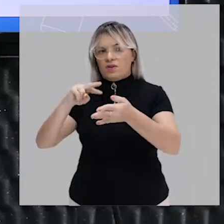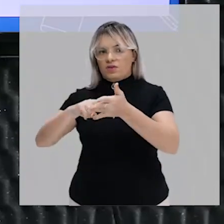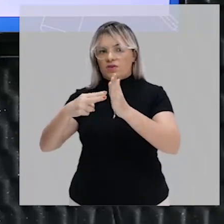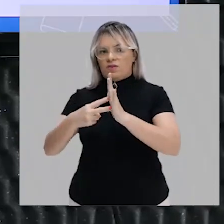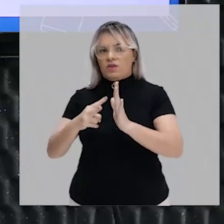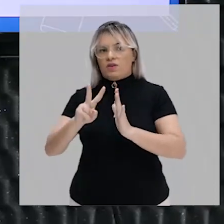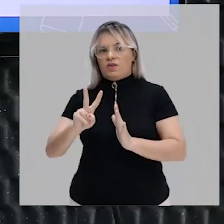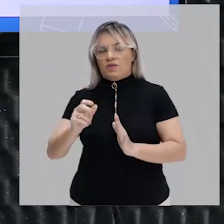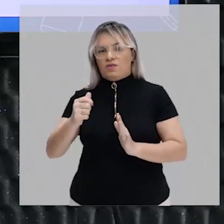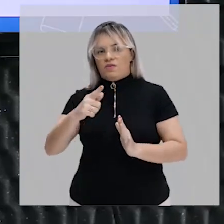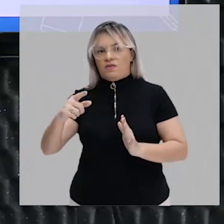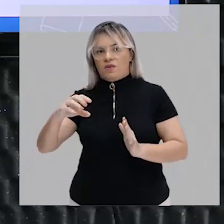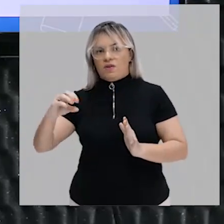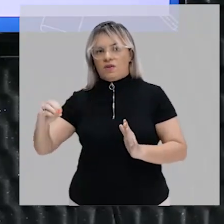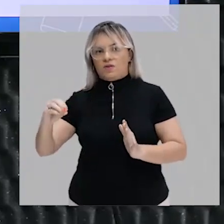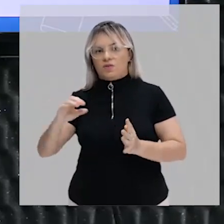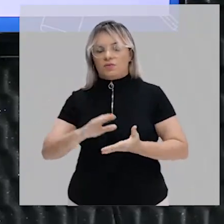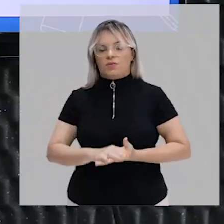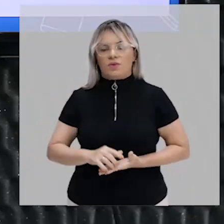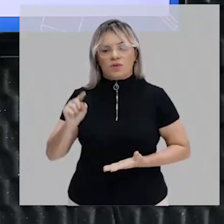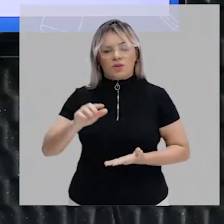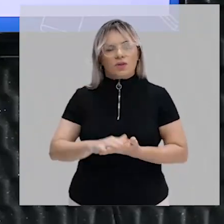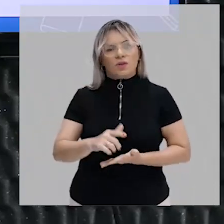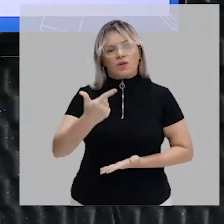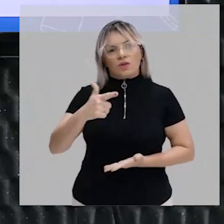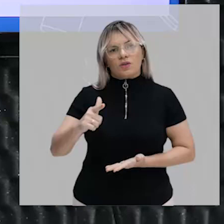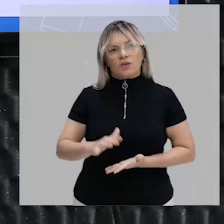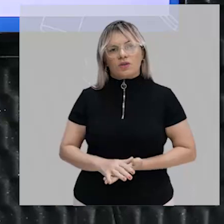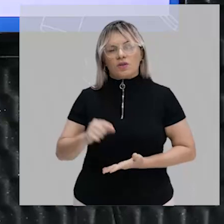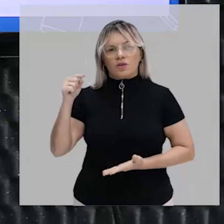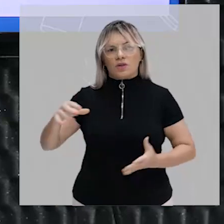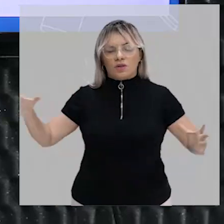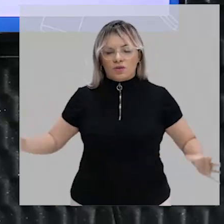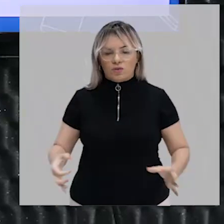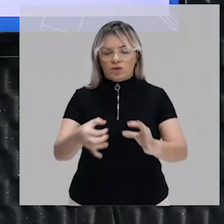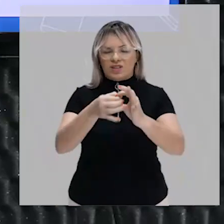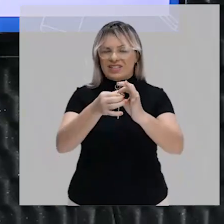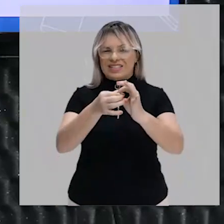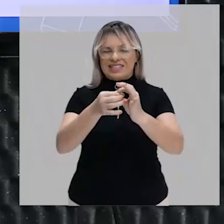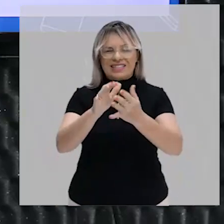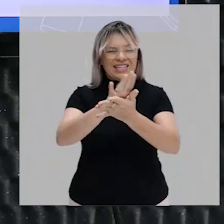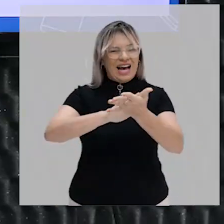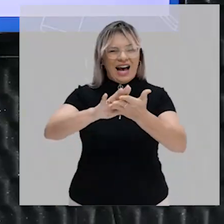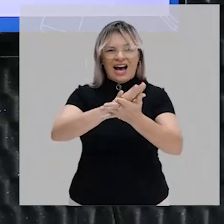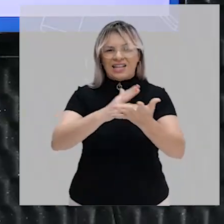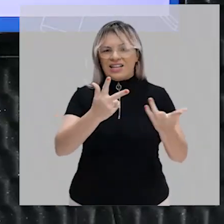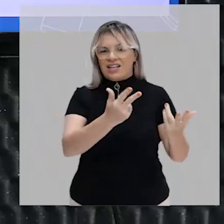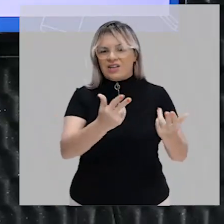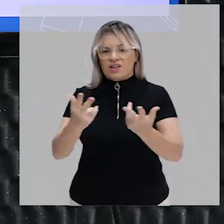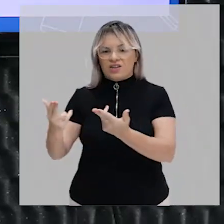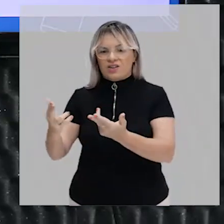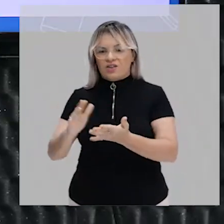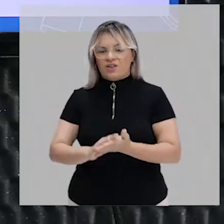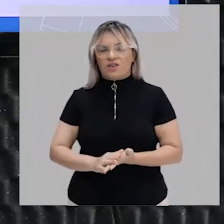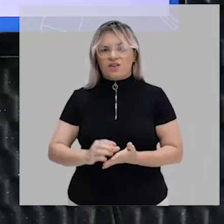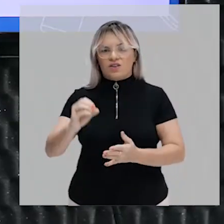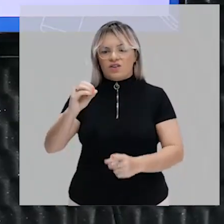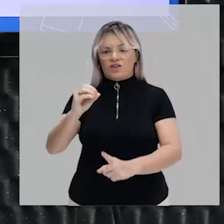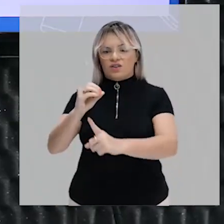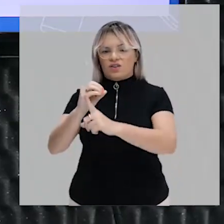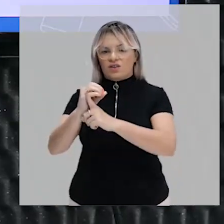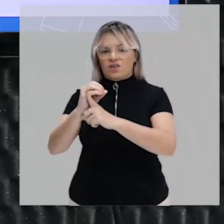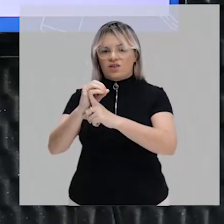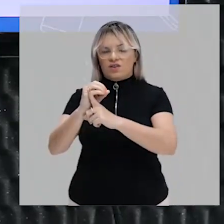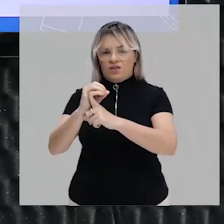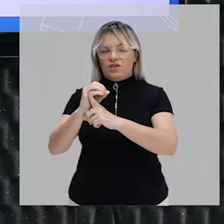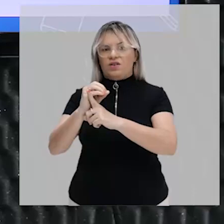tá? Então, se não houver interseção entre esses dois conjuntos, se não tiver nenhum elemento em comum, eu tenho um nomezinho para isso, a